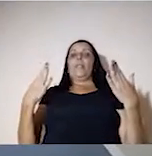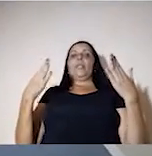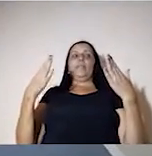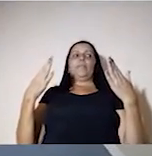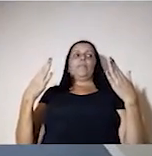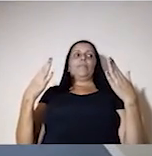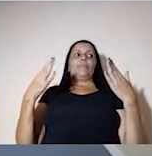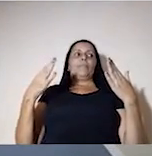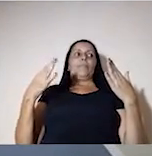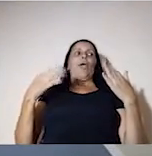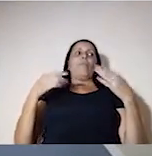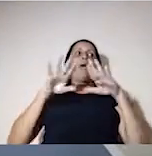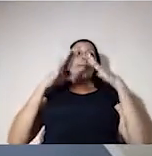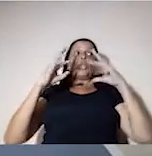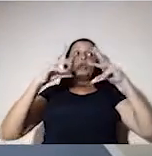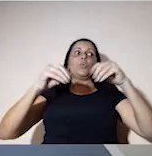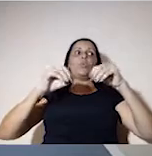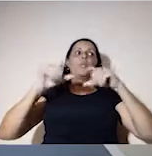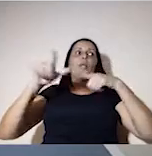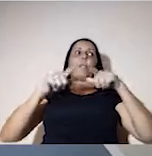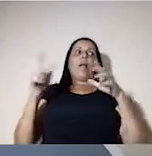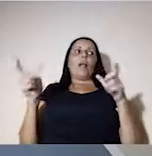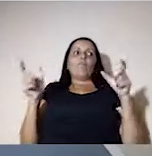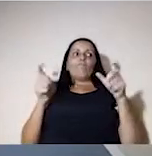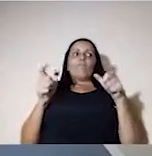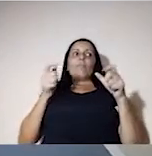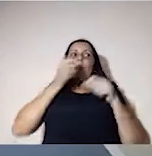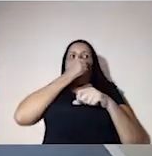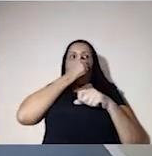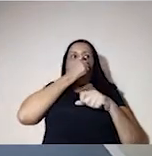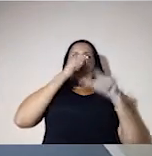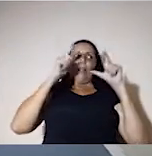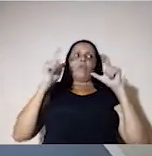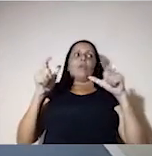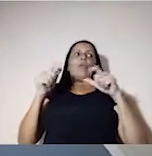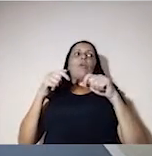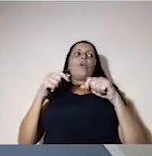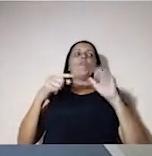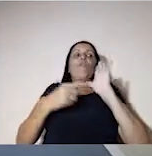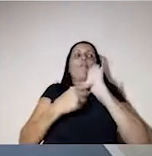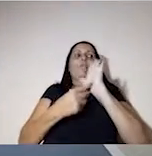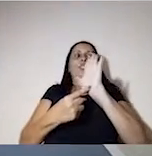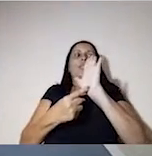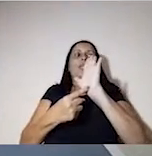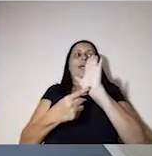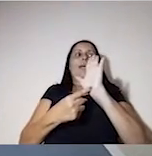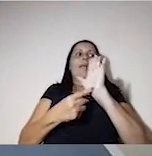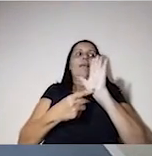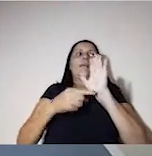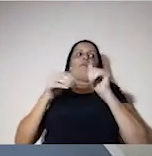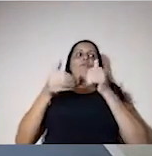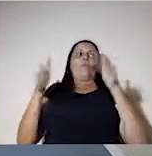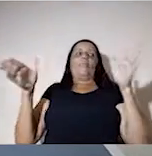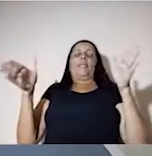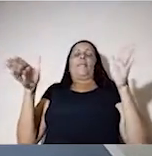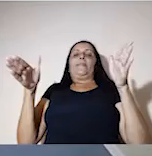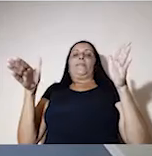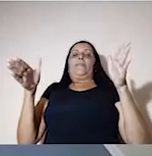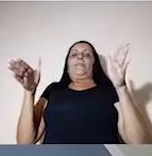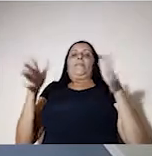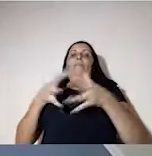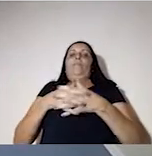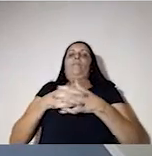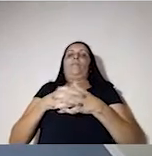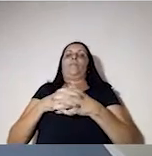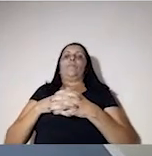aqui, ó. Não vou abrir ele porque vai dar muito trabalho, o espaço aqui não é muito grande. Eu vou abrir